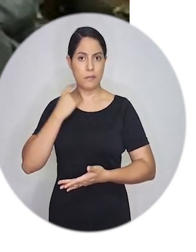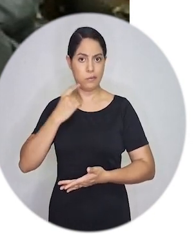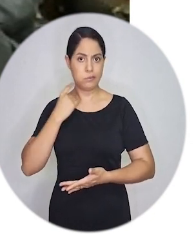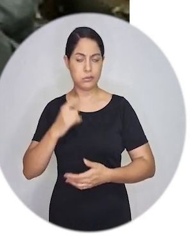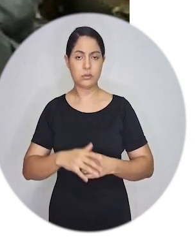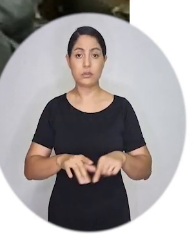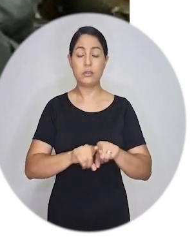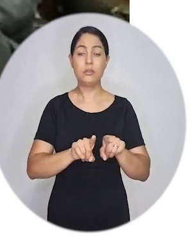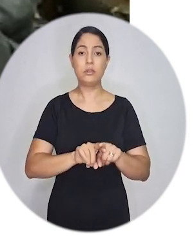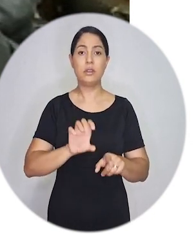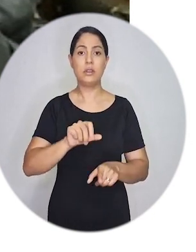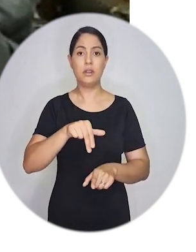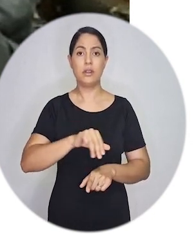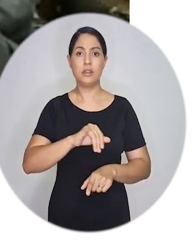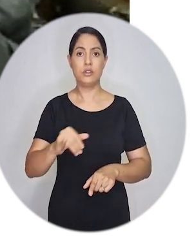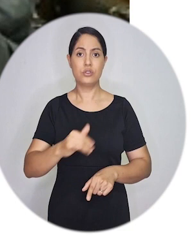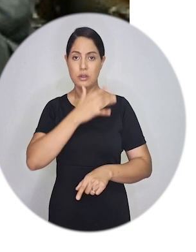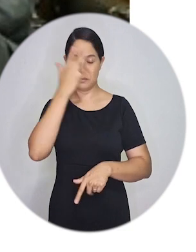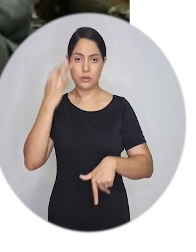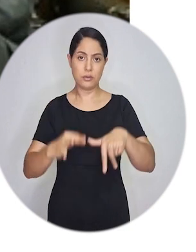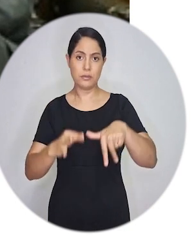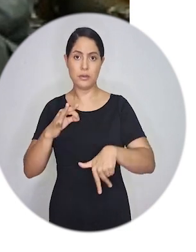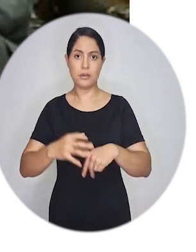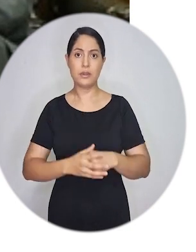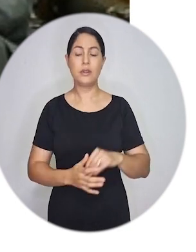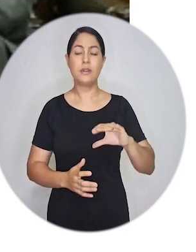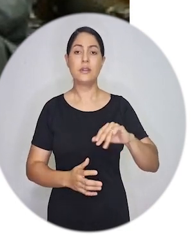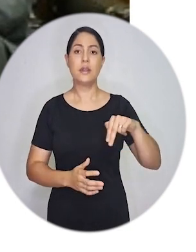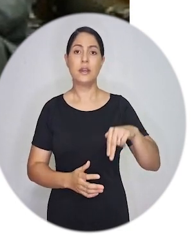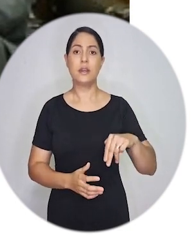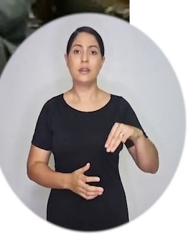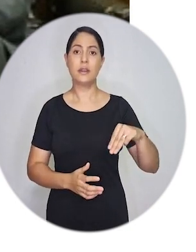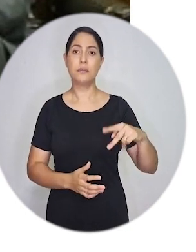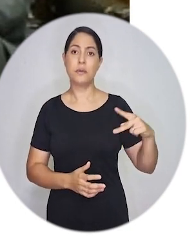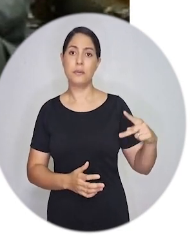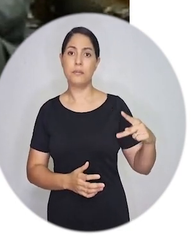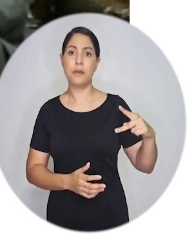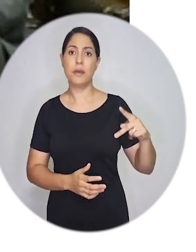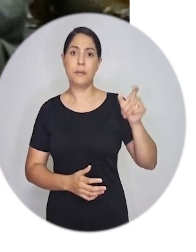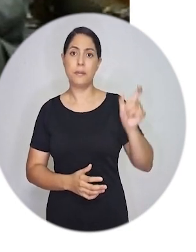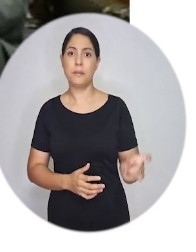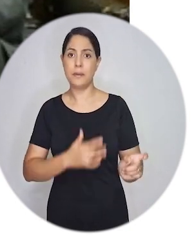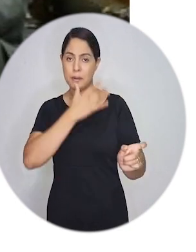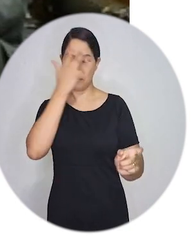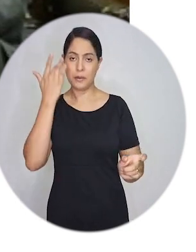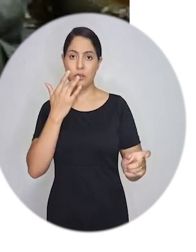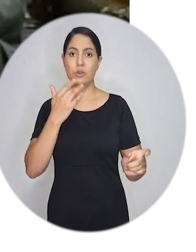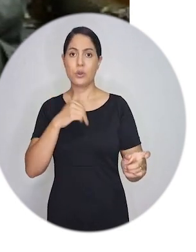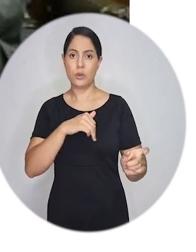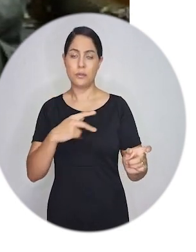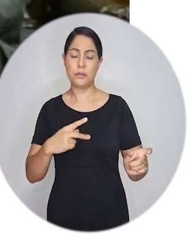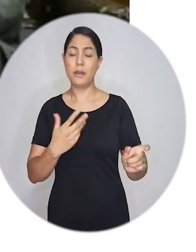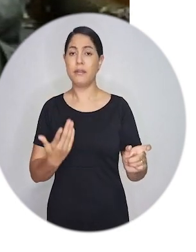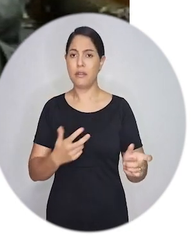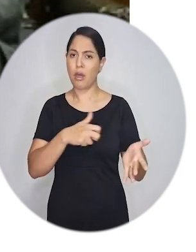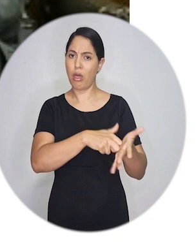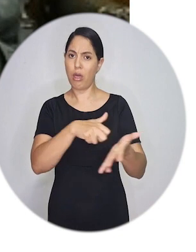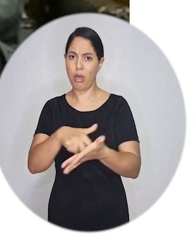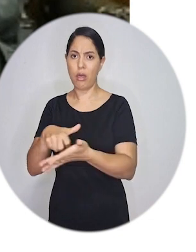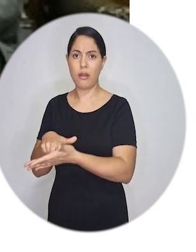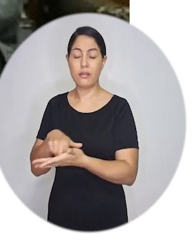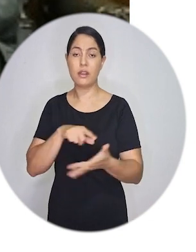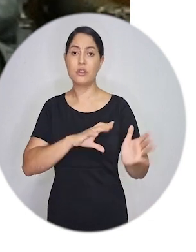e o CNMP para membros do Ministério Público, assegurando ao profissional o direito à ampla defesa e ao contraditório.